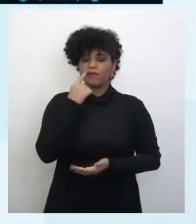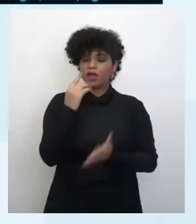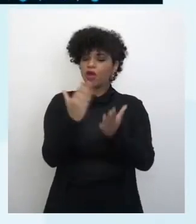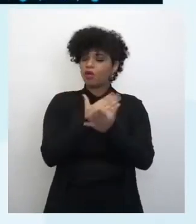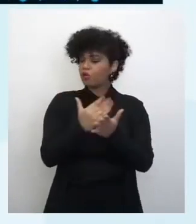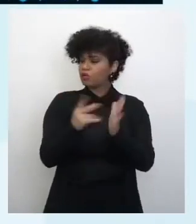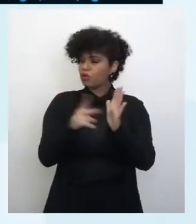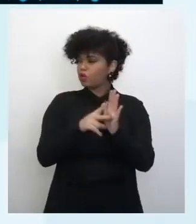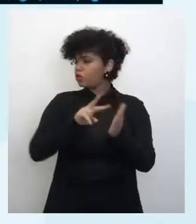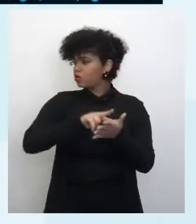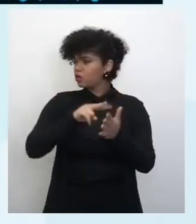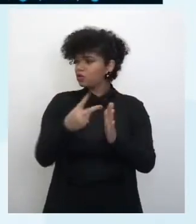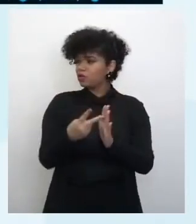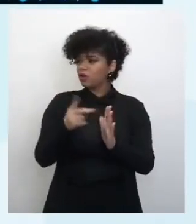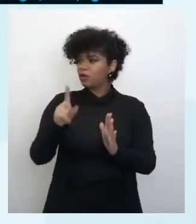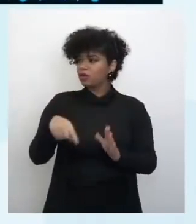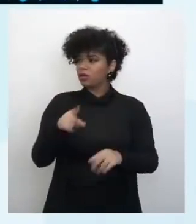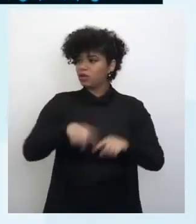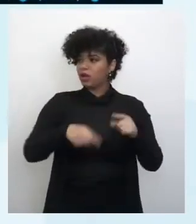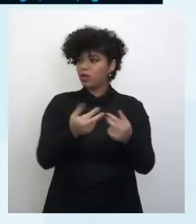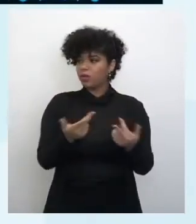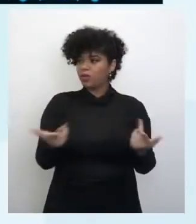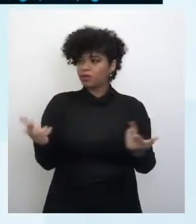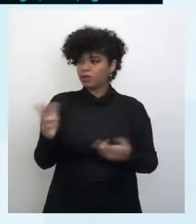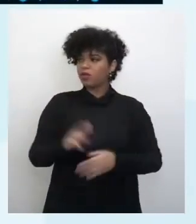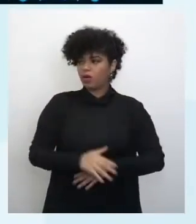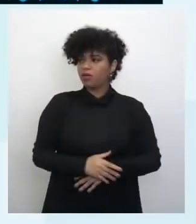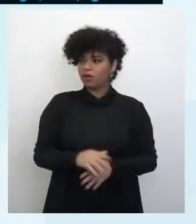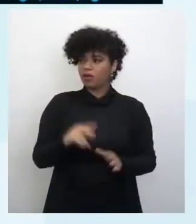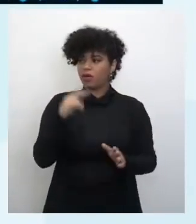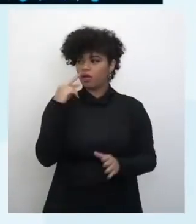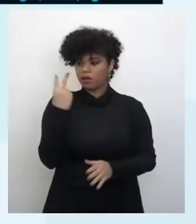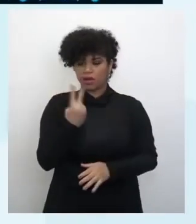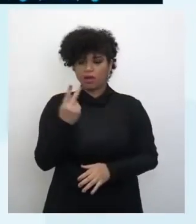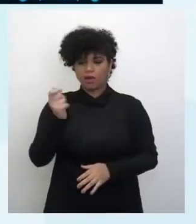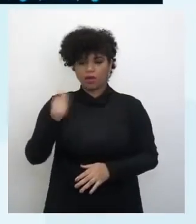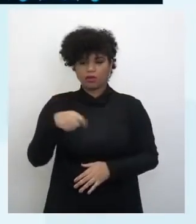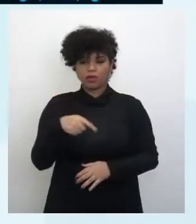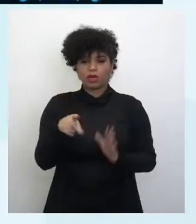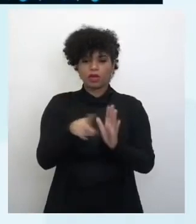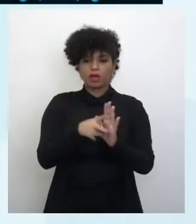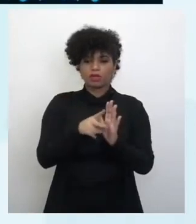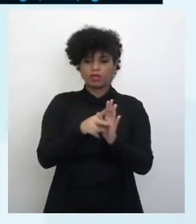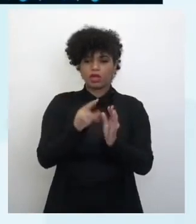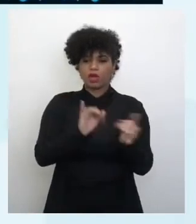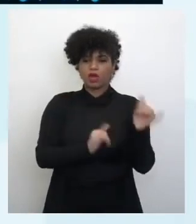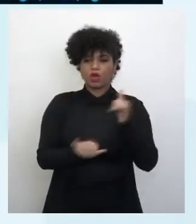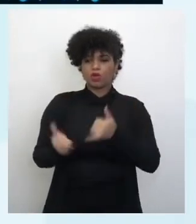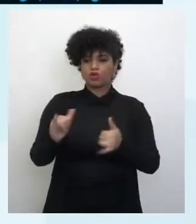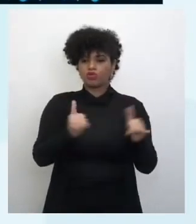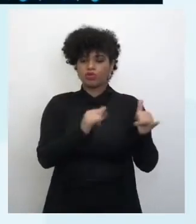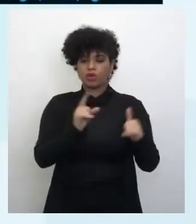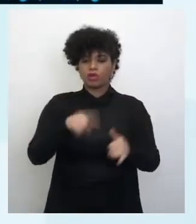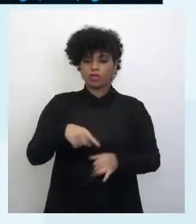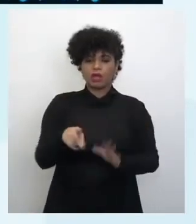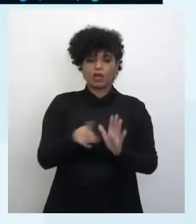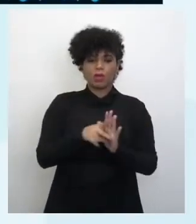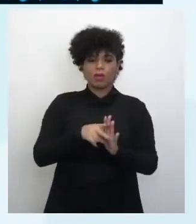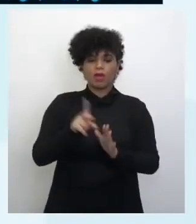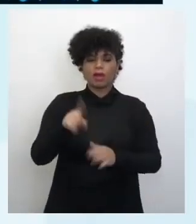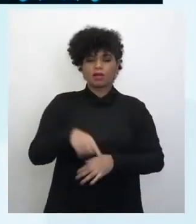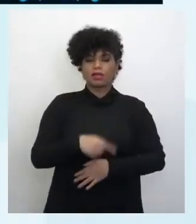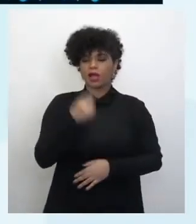tecnologias que fazem os produtos serem mais eficientes, gastarem menos energia. Na verdade, a gente está estudando sobre energia,